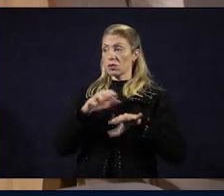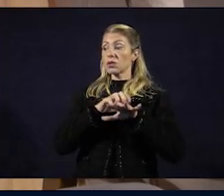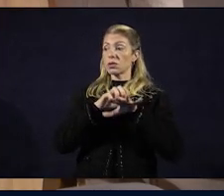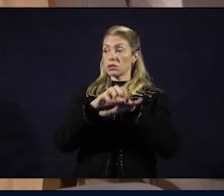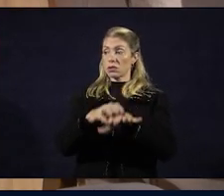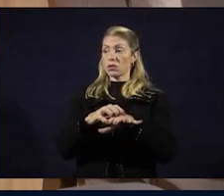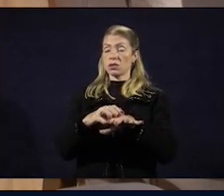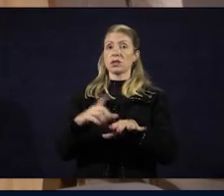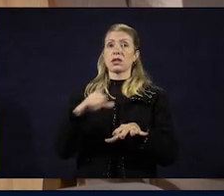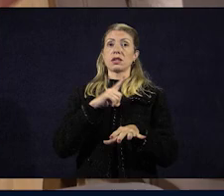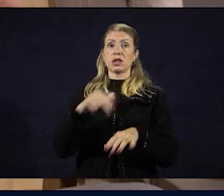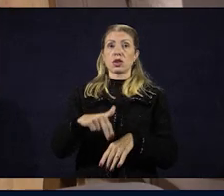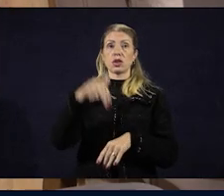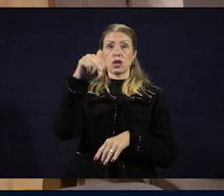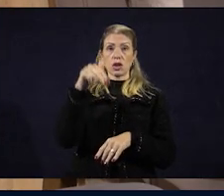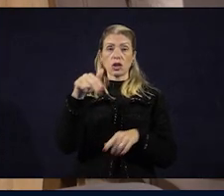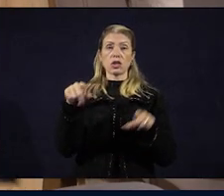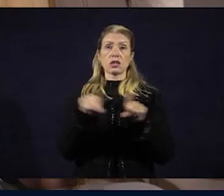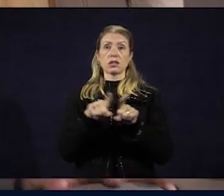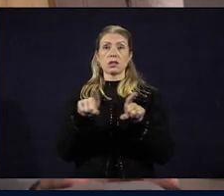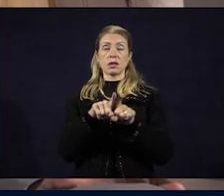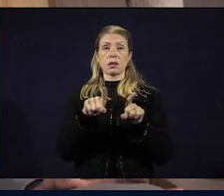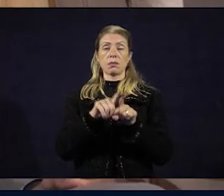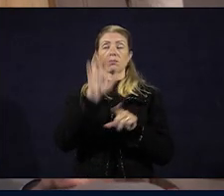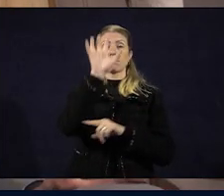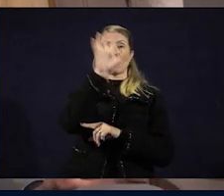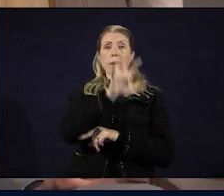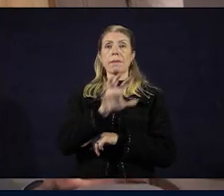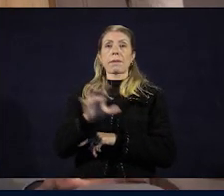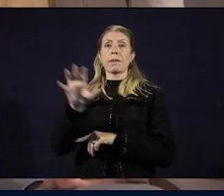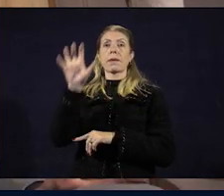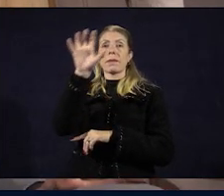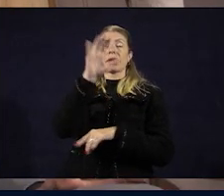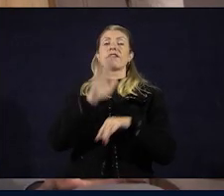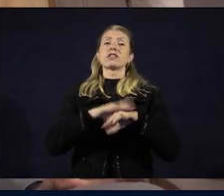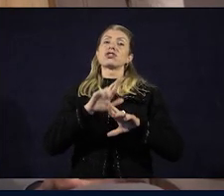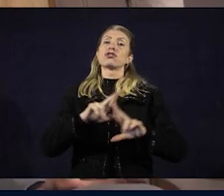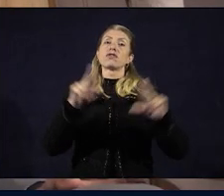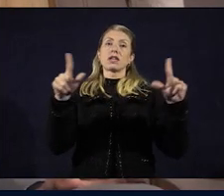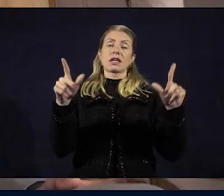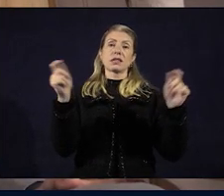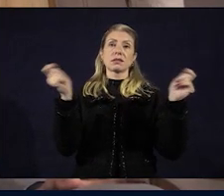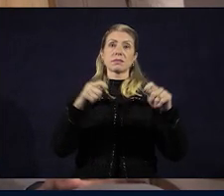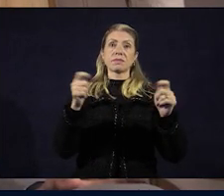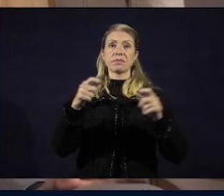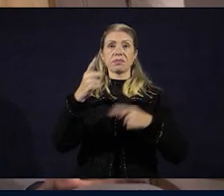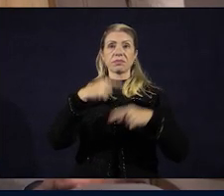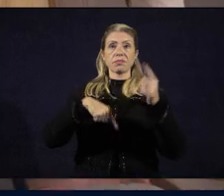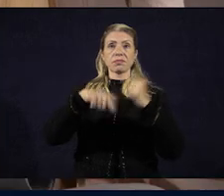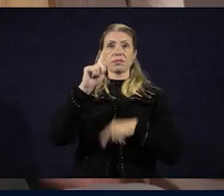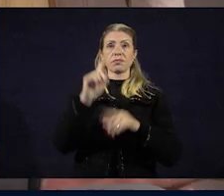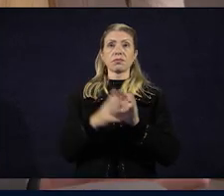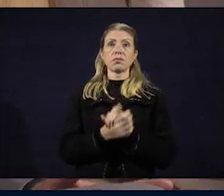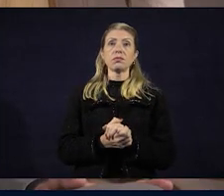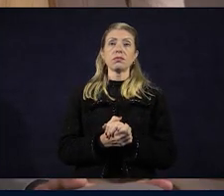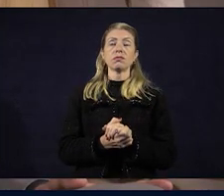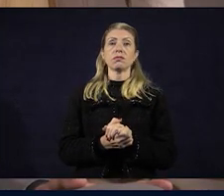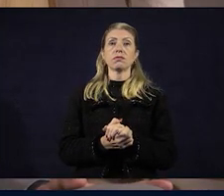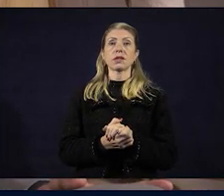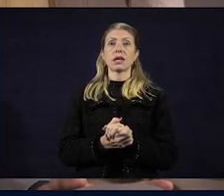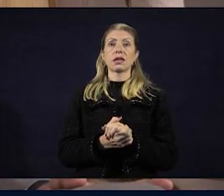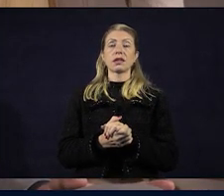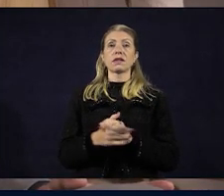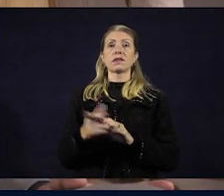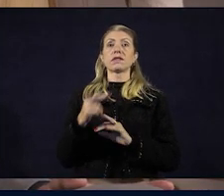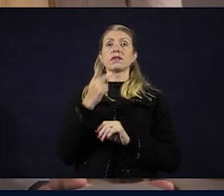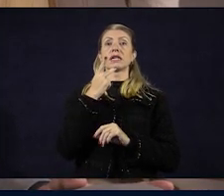Norte, Vila do Conde, Miritituba, Itaqui, e isso tem feito aí a diferença. É importante a gente ter essa visão, quando fala de agro, de a gente